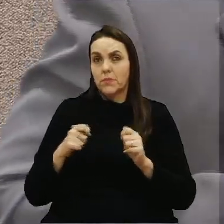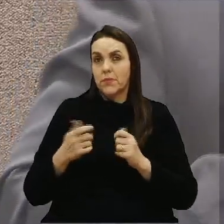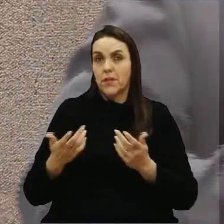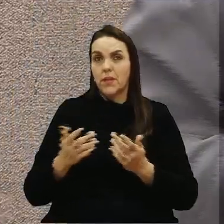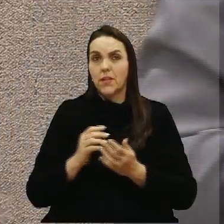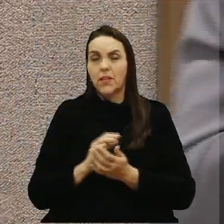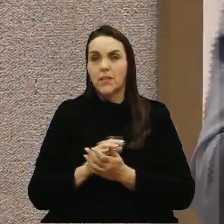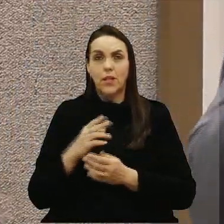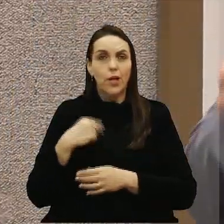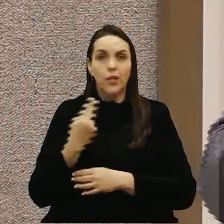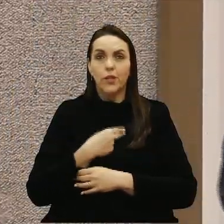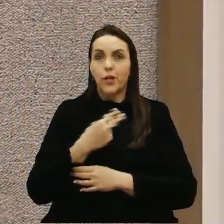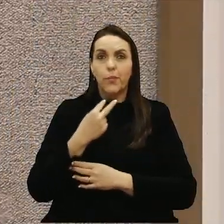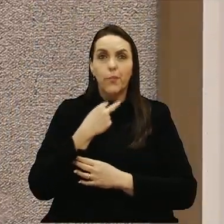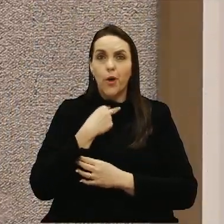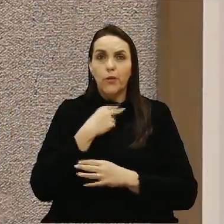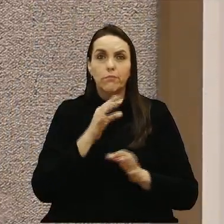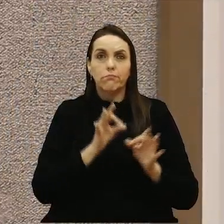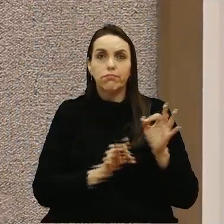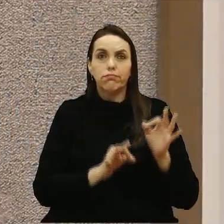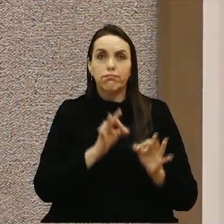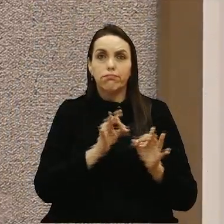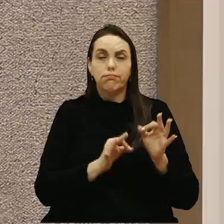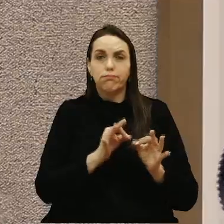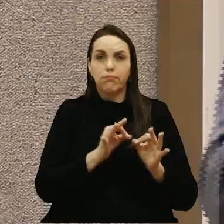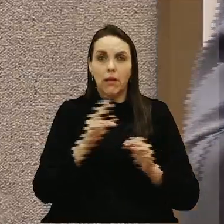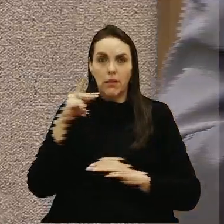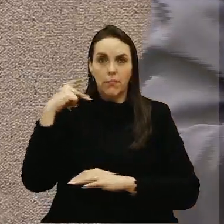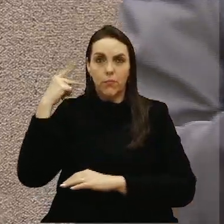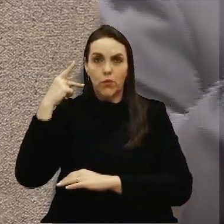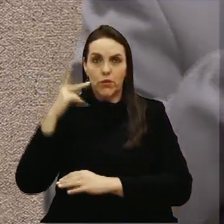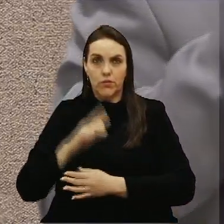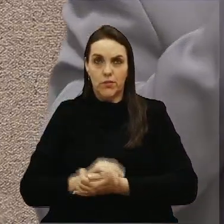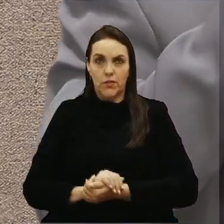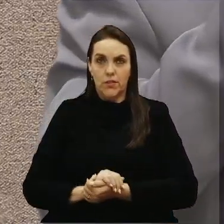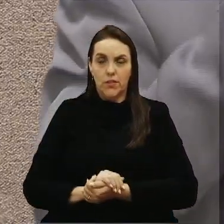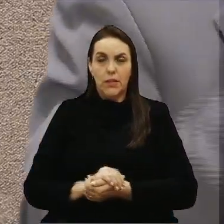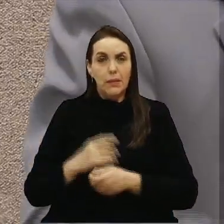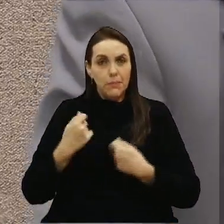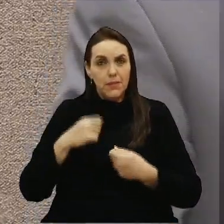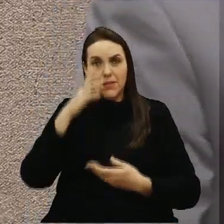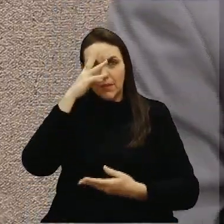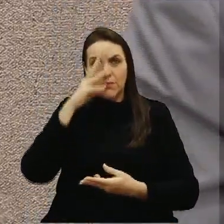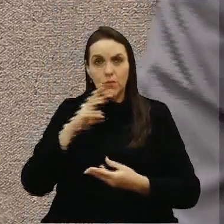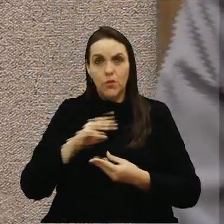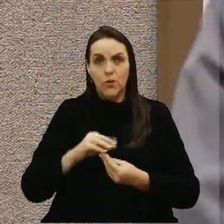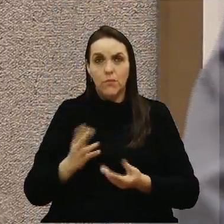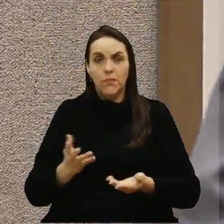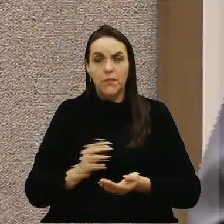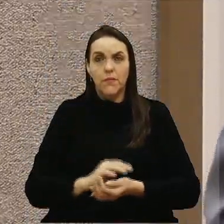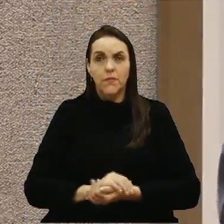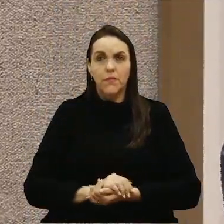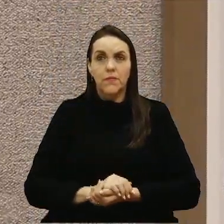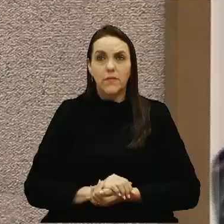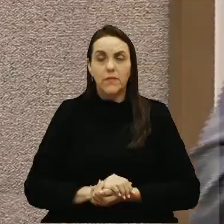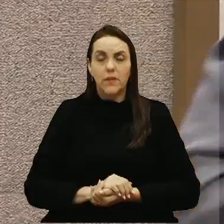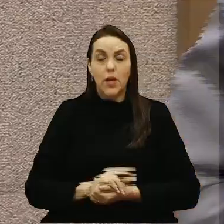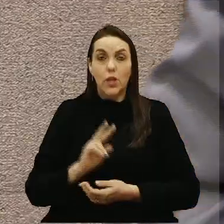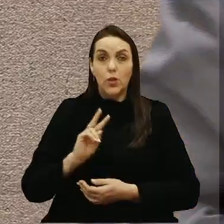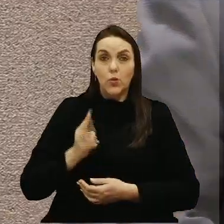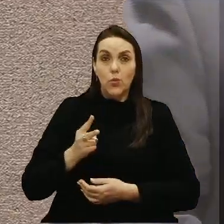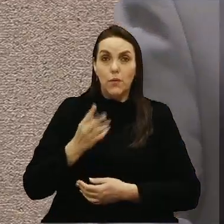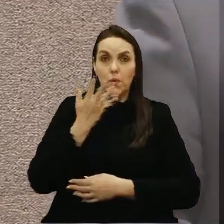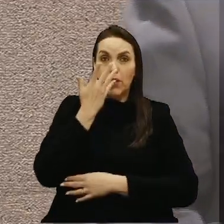A gente não pode judicializar a política. Nós precisamos compreender que 2.000 crianças